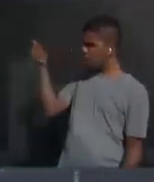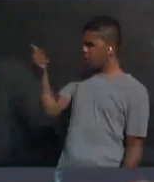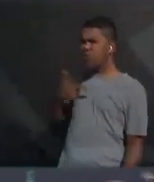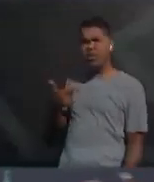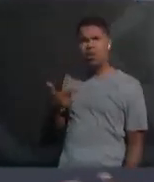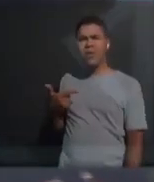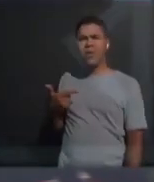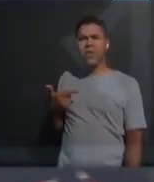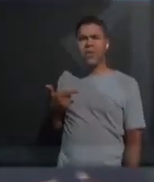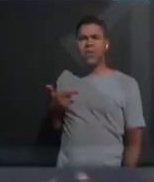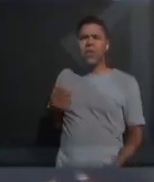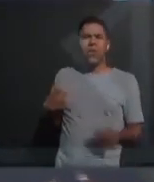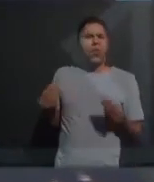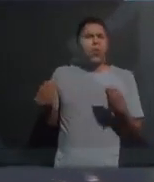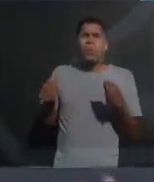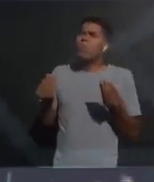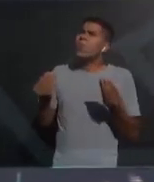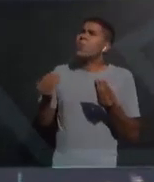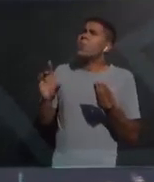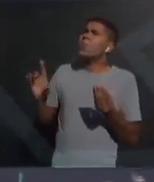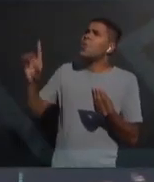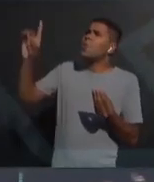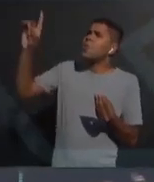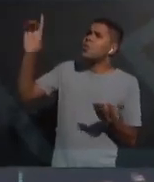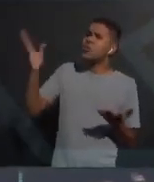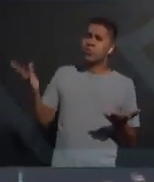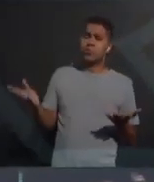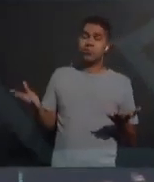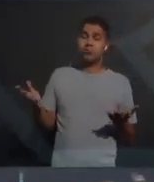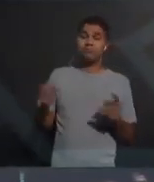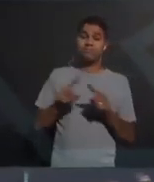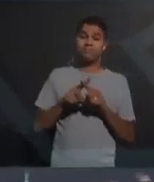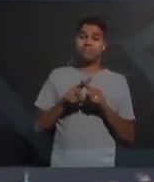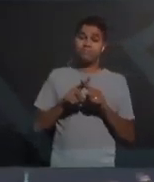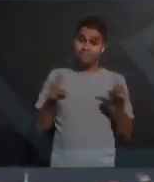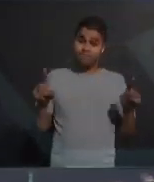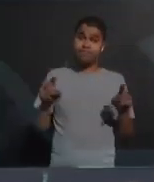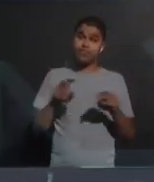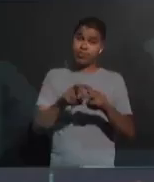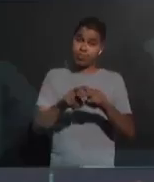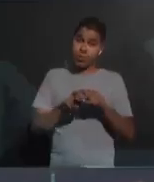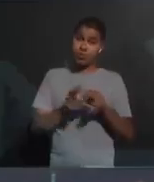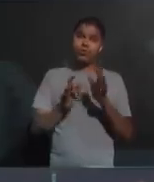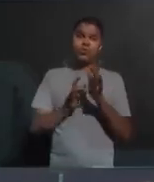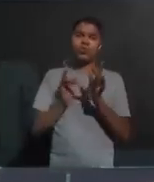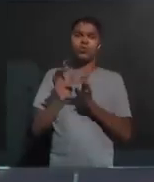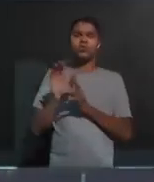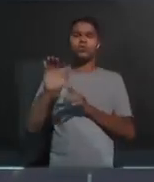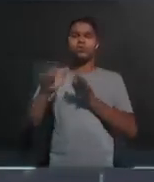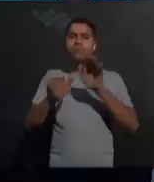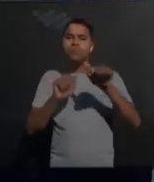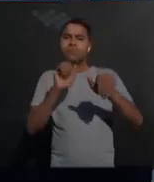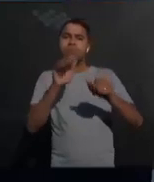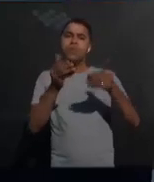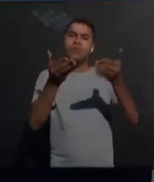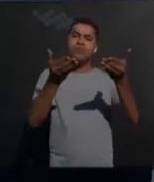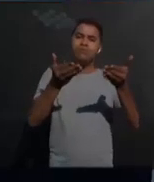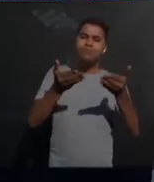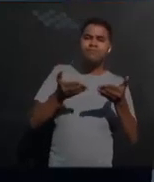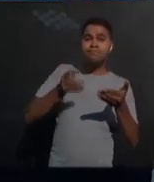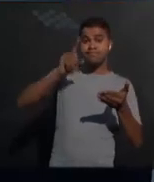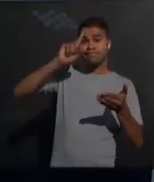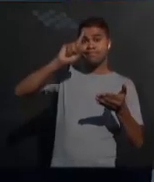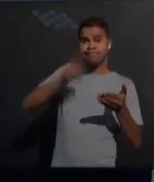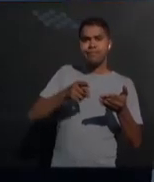eu como assim deus mas é pra isso que o senhor nos chamou ele nos convida ele nos